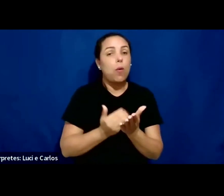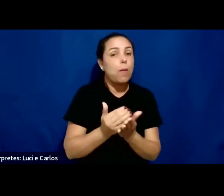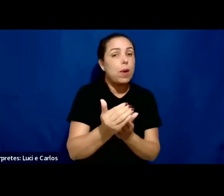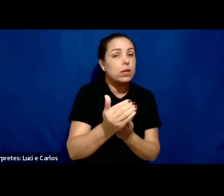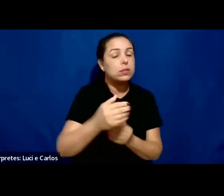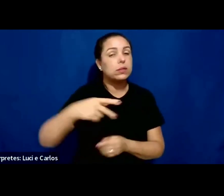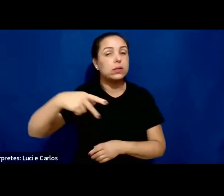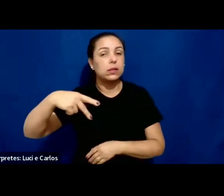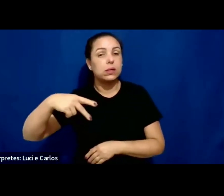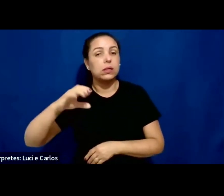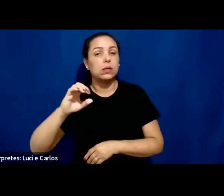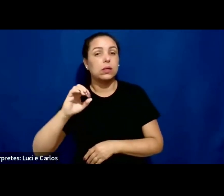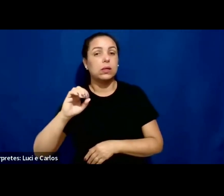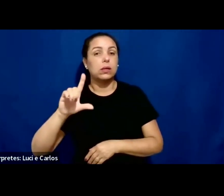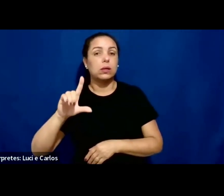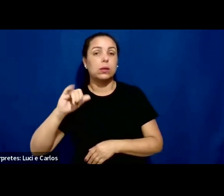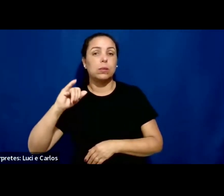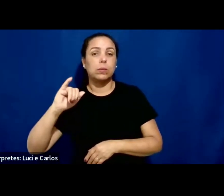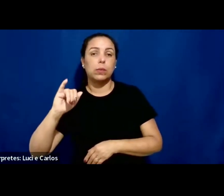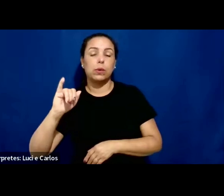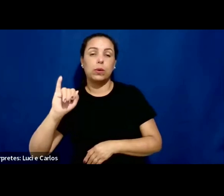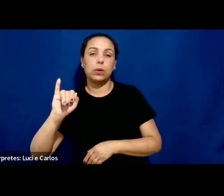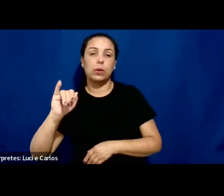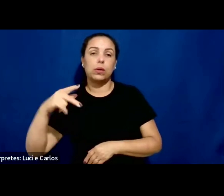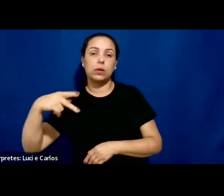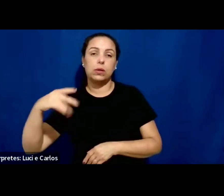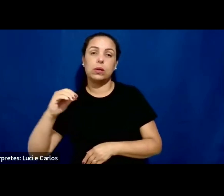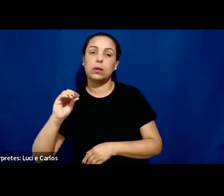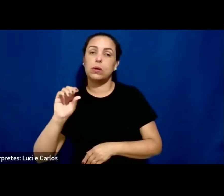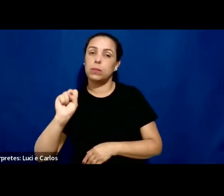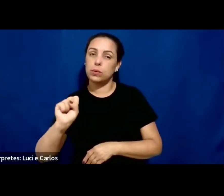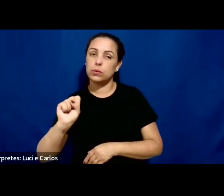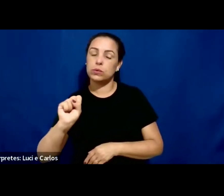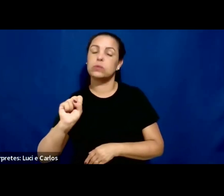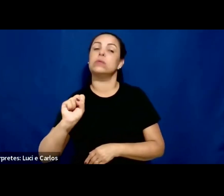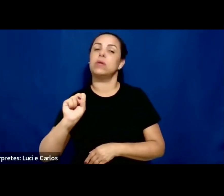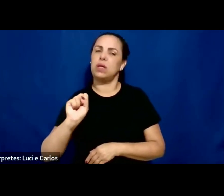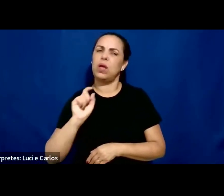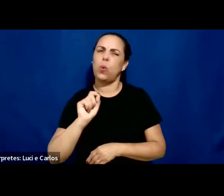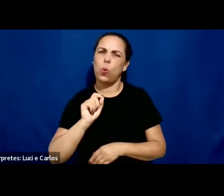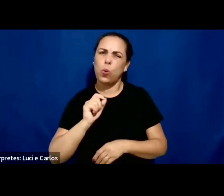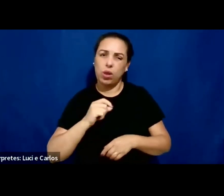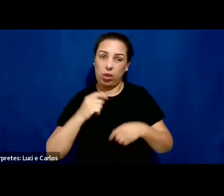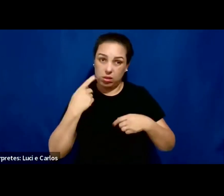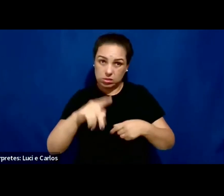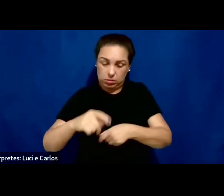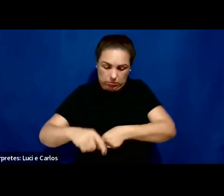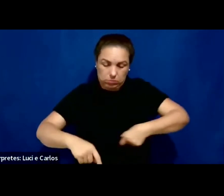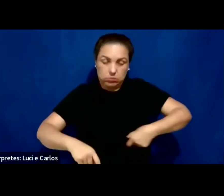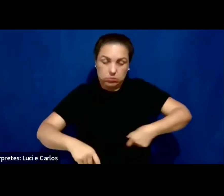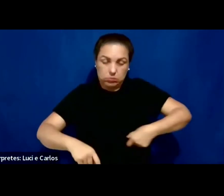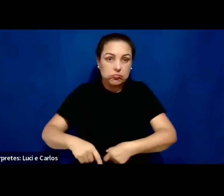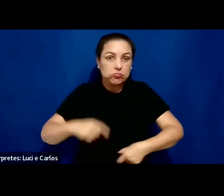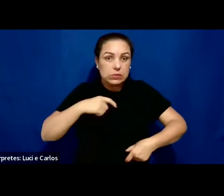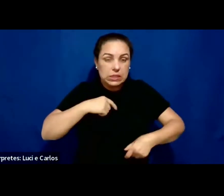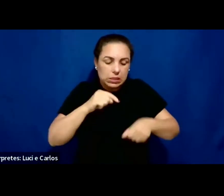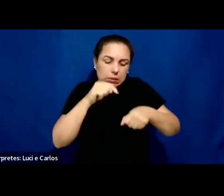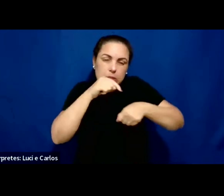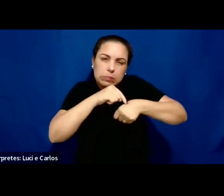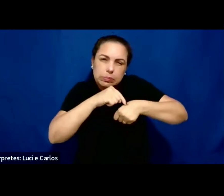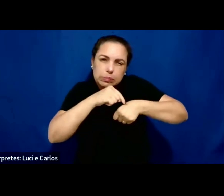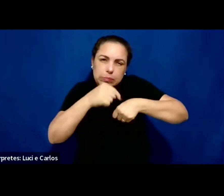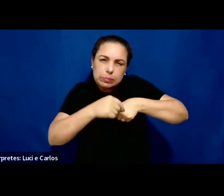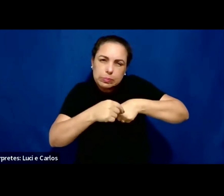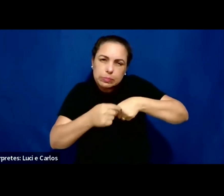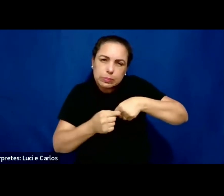são cancerígenos, mas devemos ter muita atenção com eles, né? Eles não apresentam sintoma, mas podem estar se